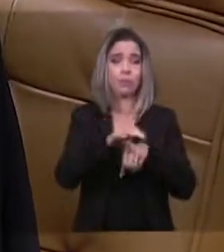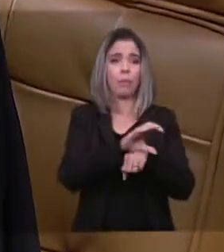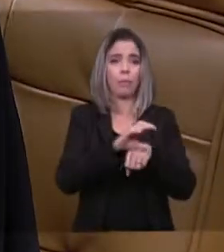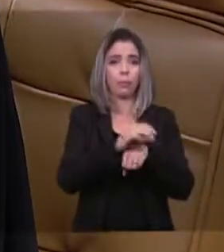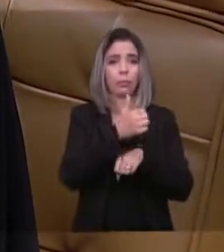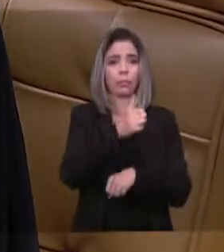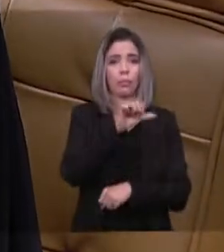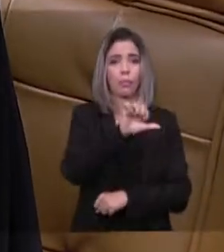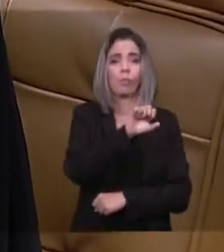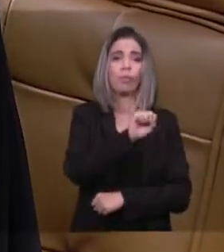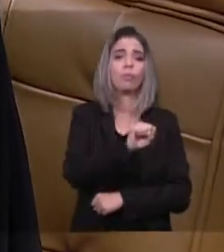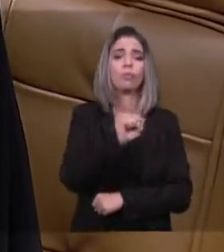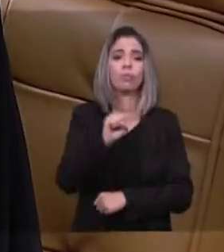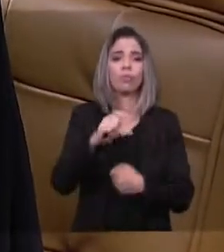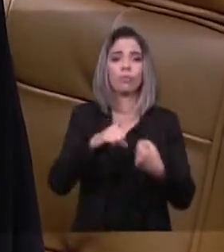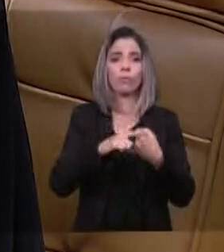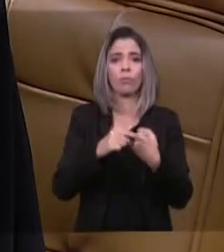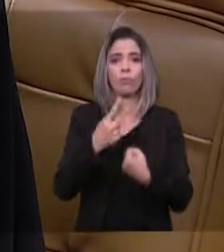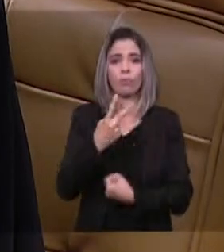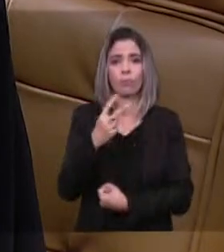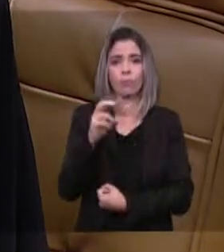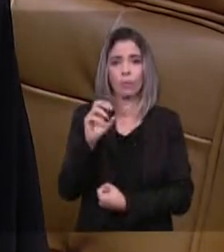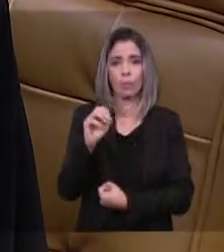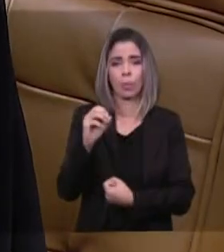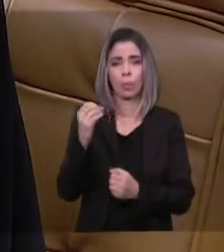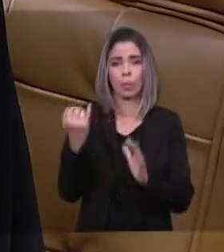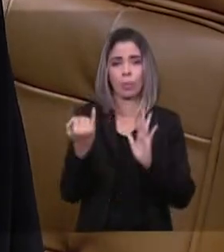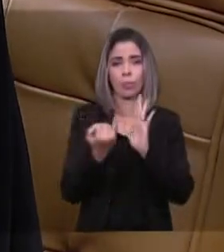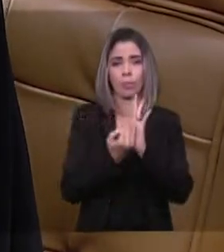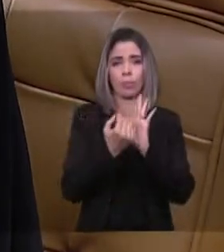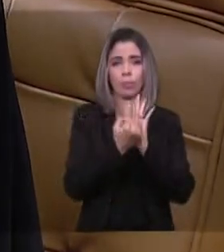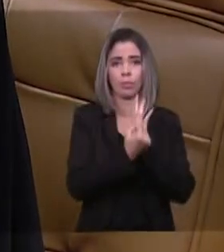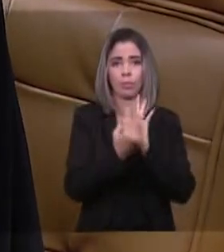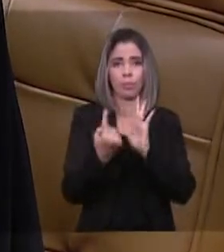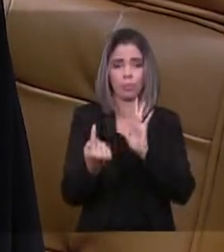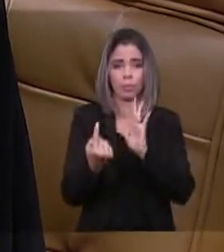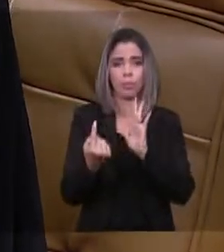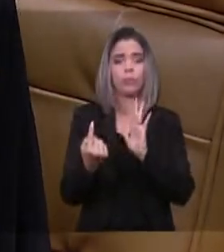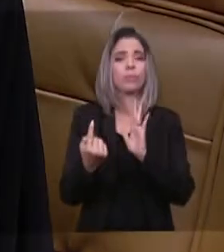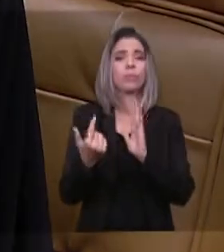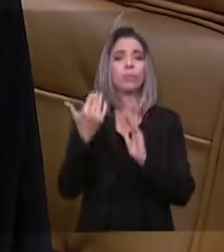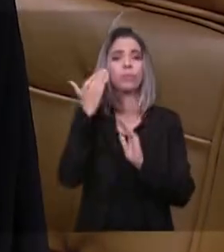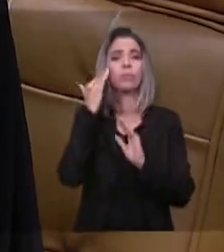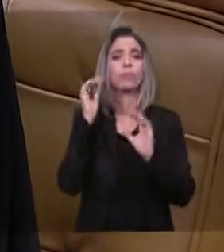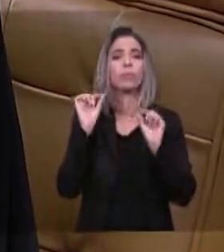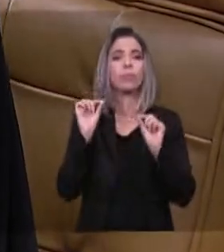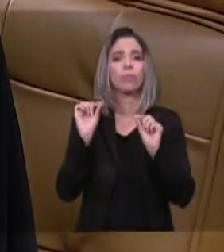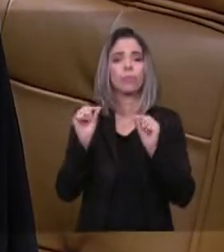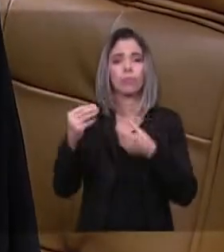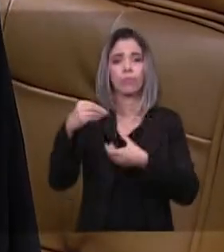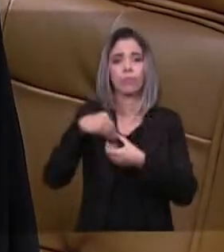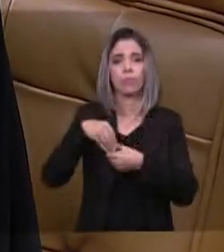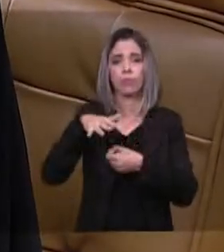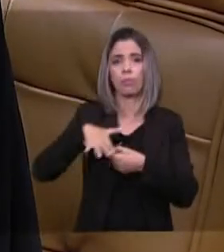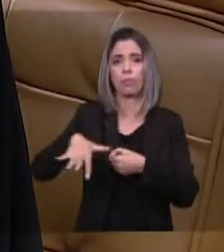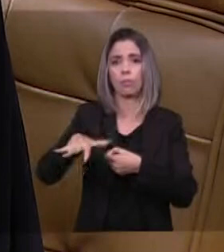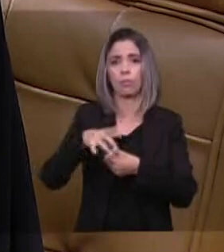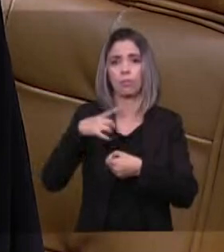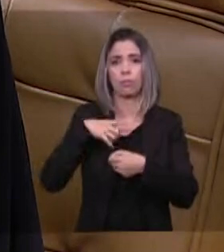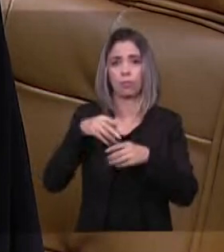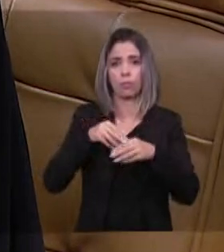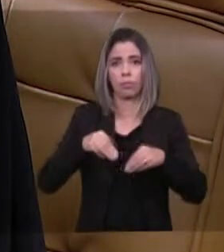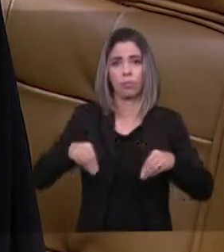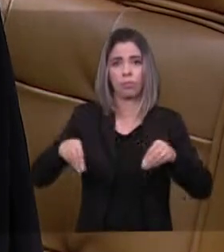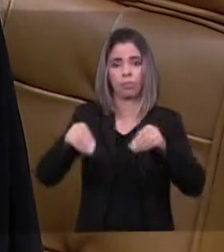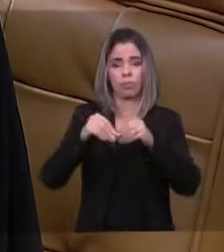de 88, em seu artigo 20, inciso 11, incluiu dentro dos domínios da União as terras